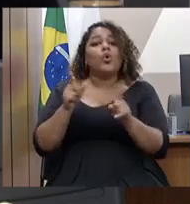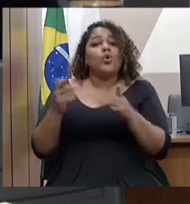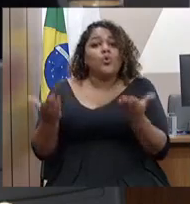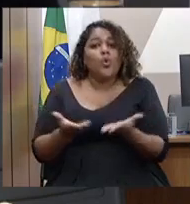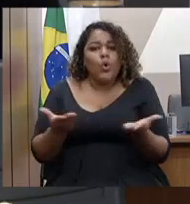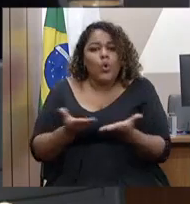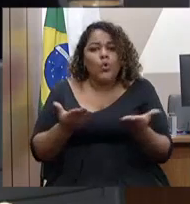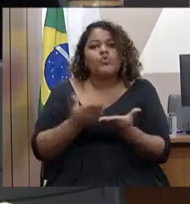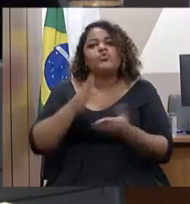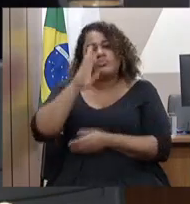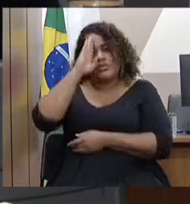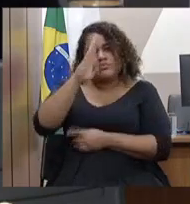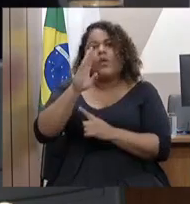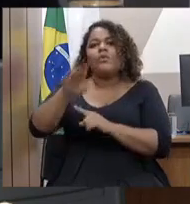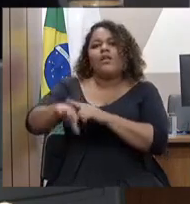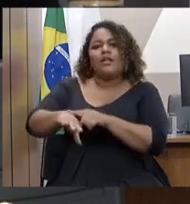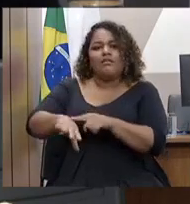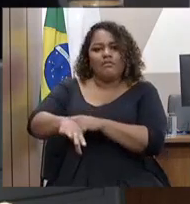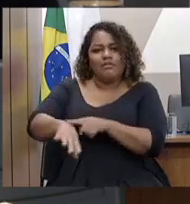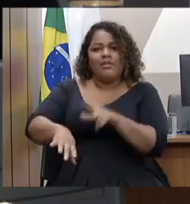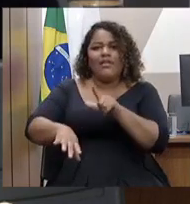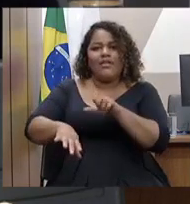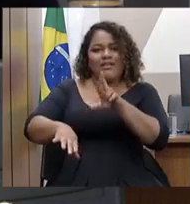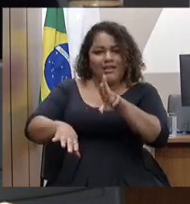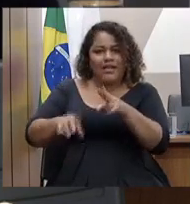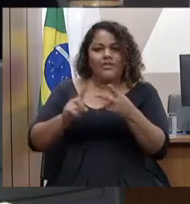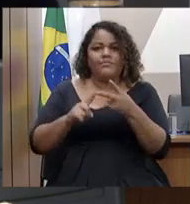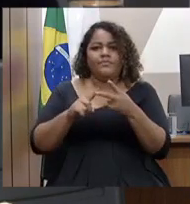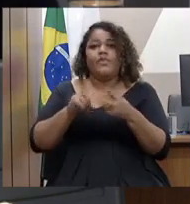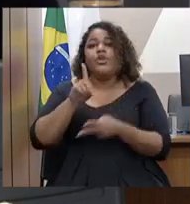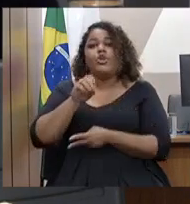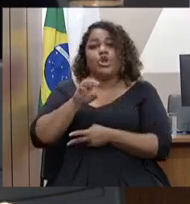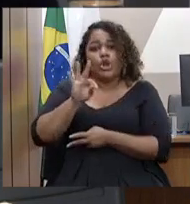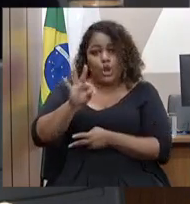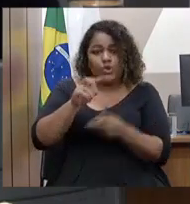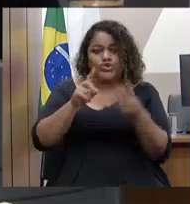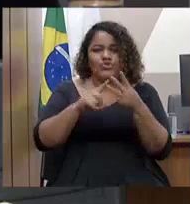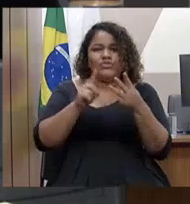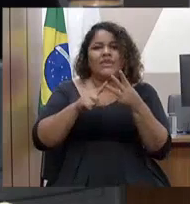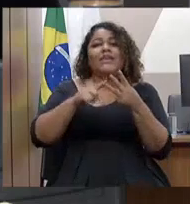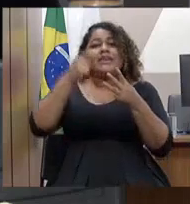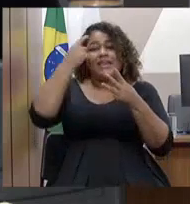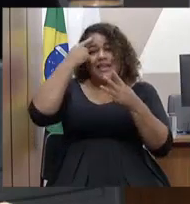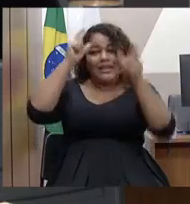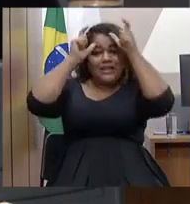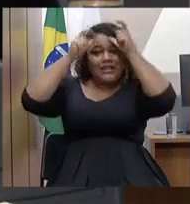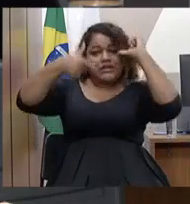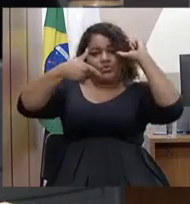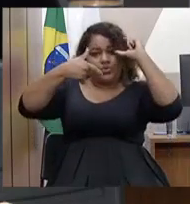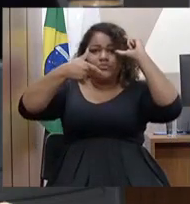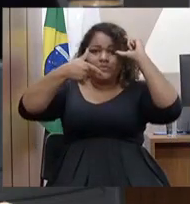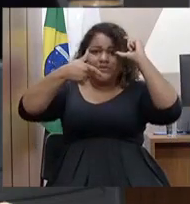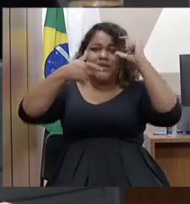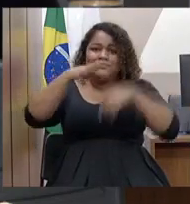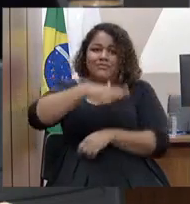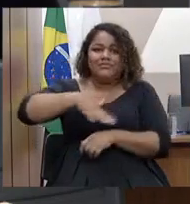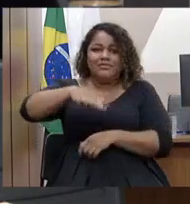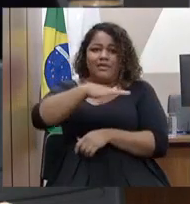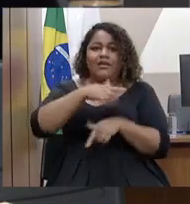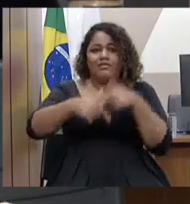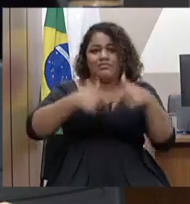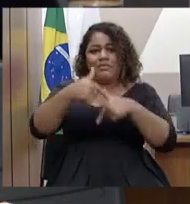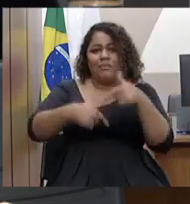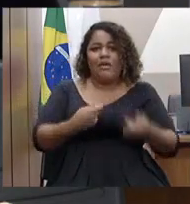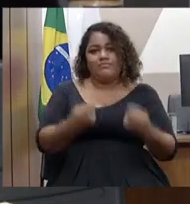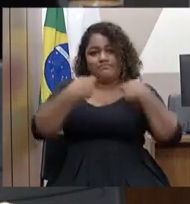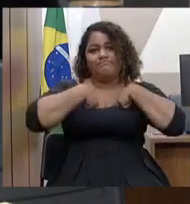por lerdot e transtornos mentais relacionados ao trabalho né a mudança que houve no modo de adoecer dos trabalhadores chamou